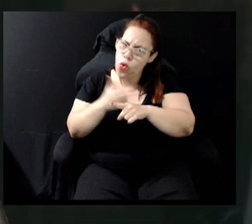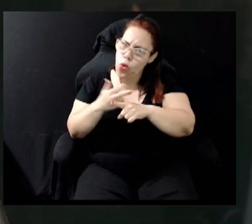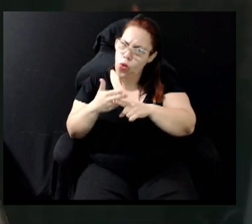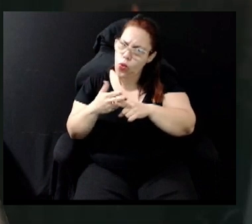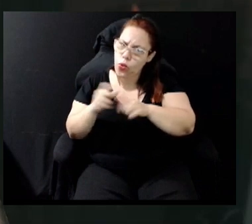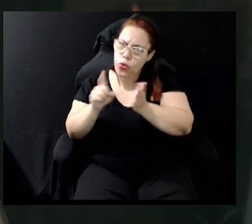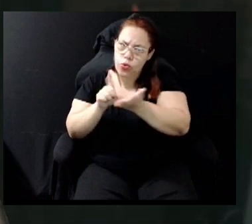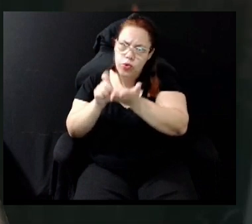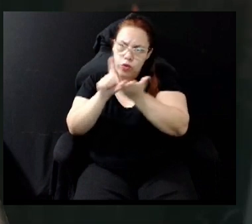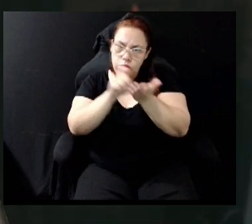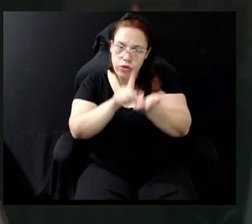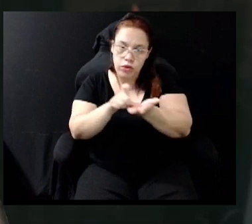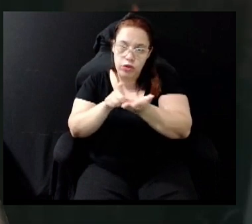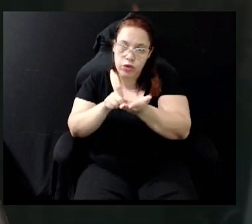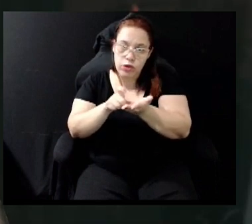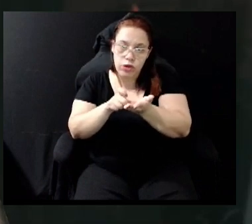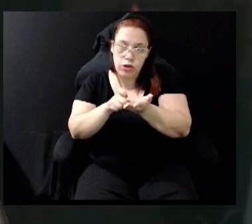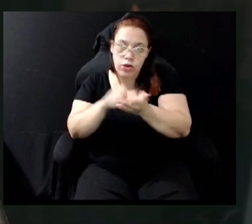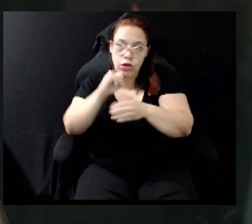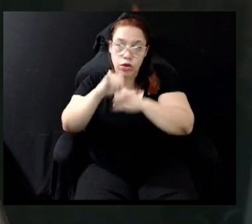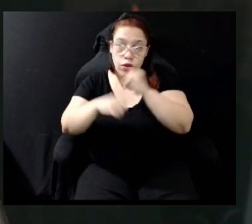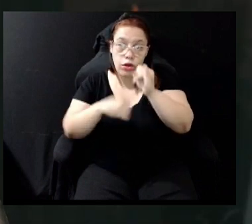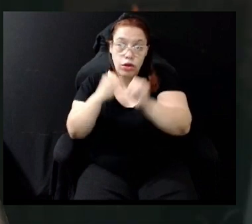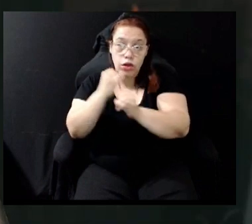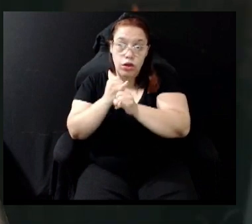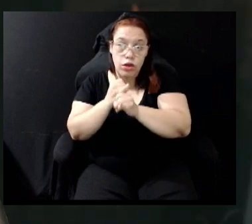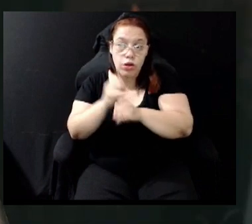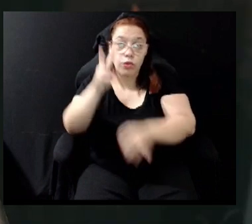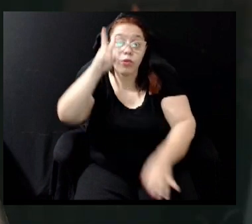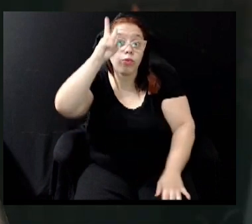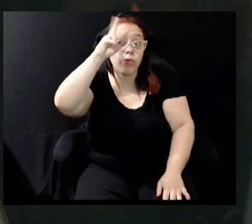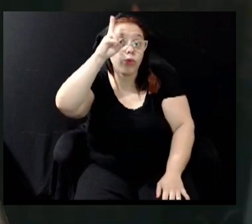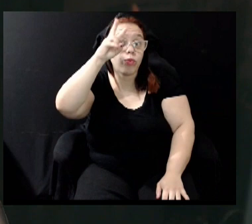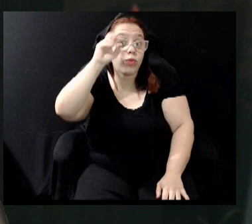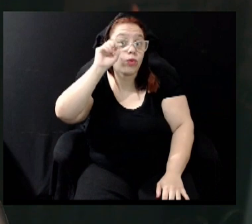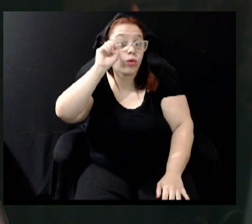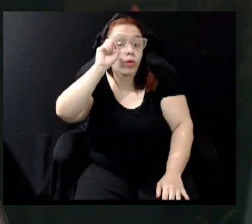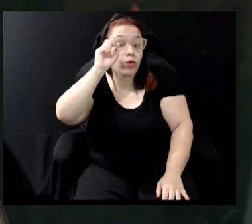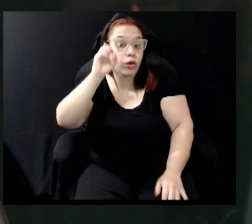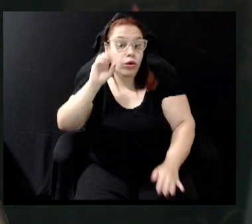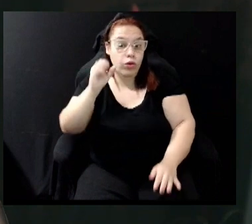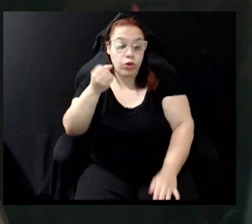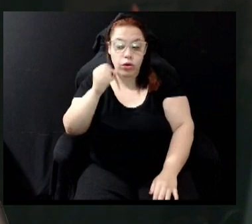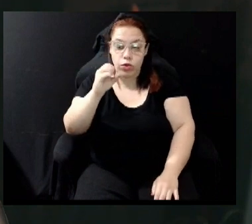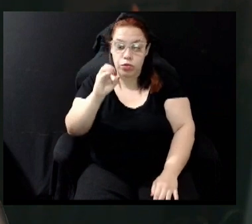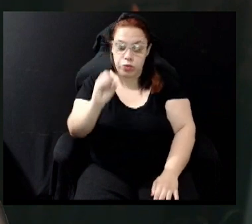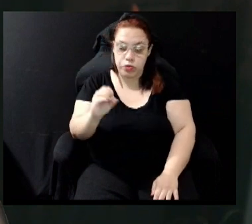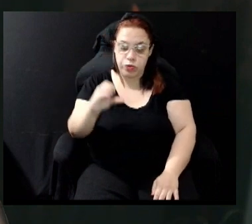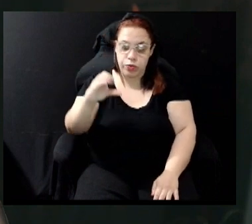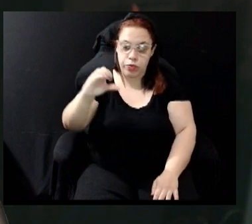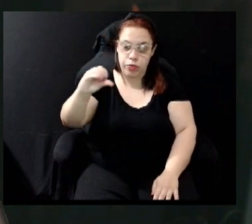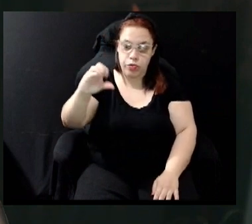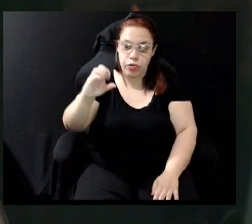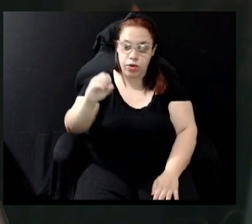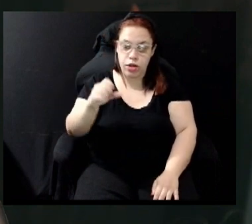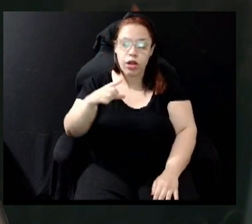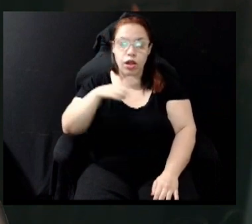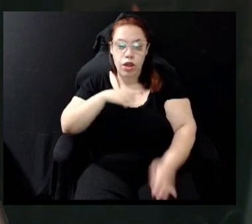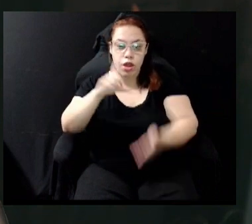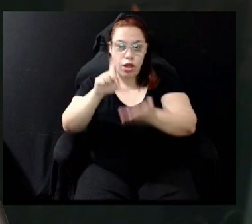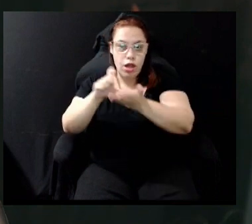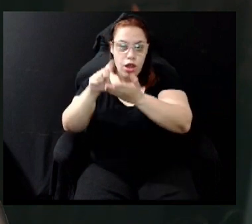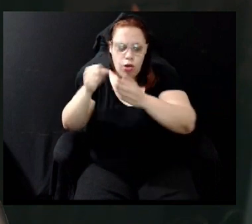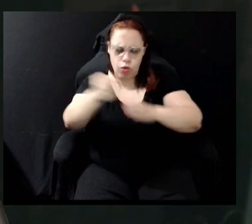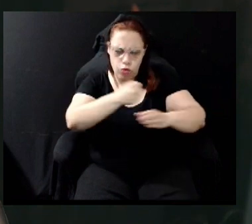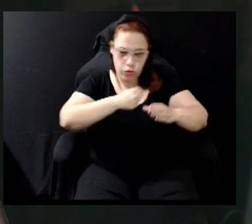puxou da internet as fotos e tal, que lembram muito os anos 80 e 90. Tem foto de cozinha, lembra das